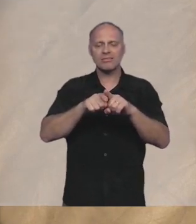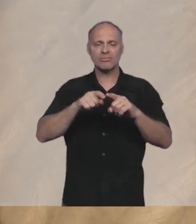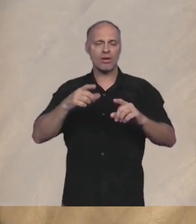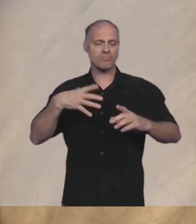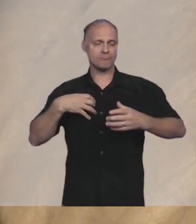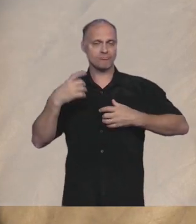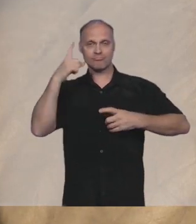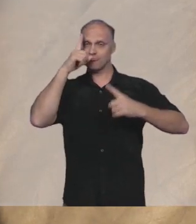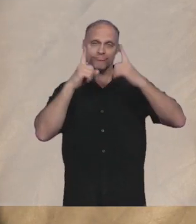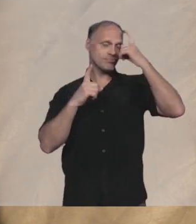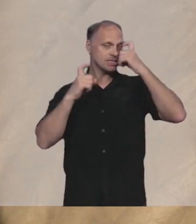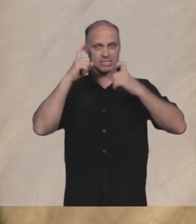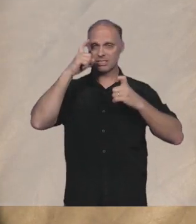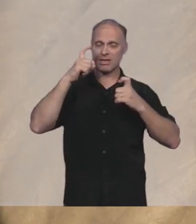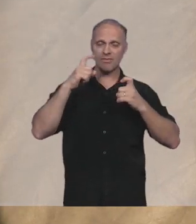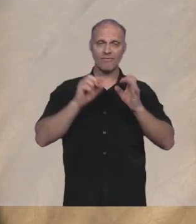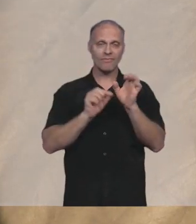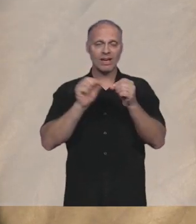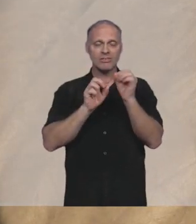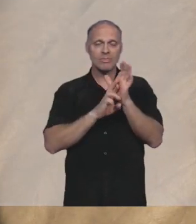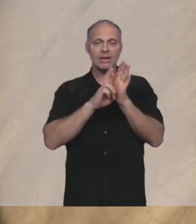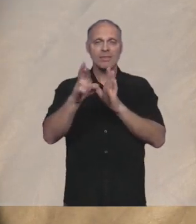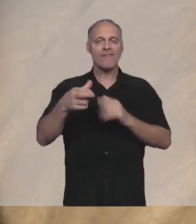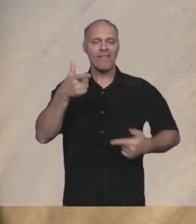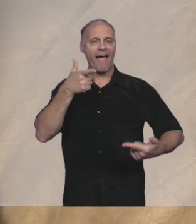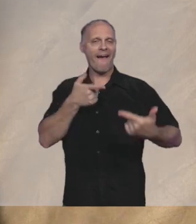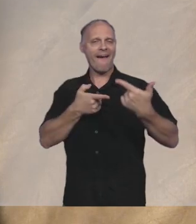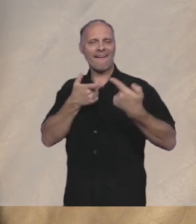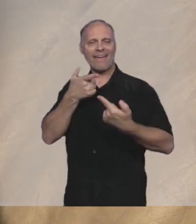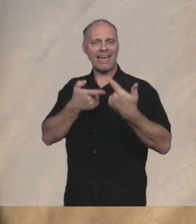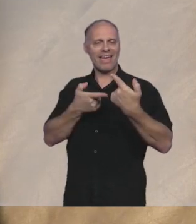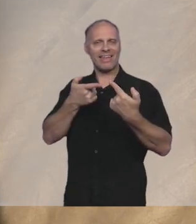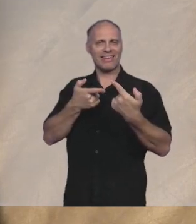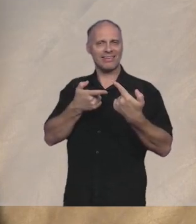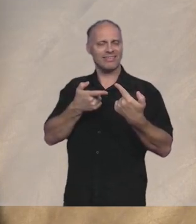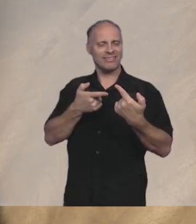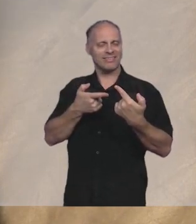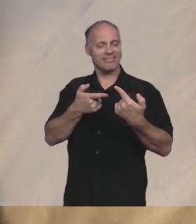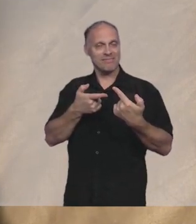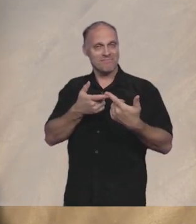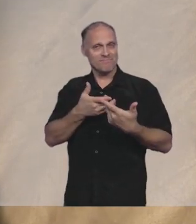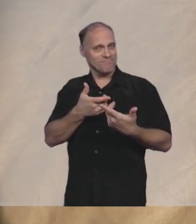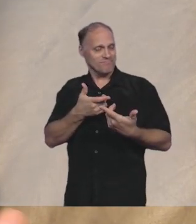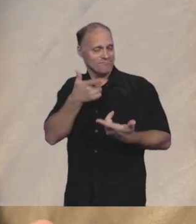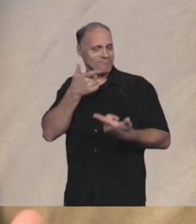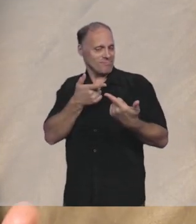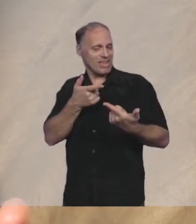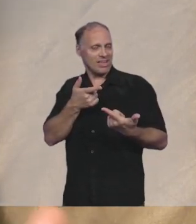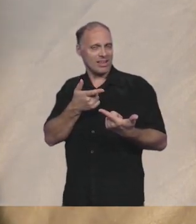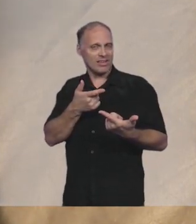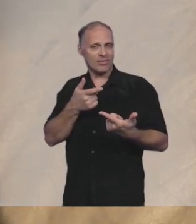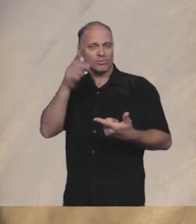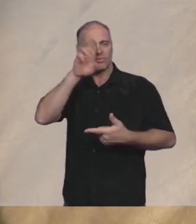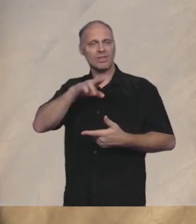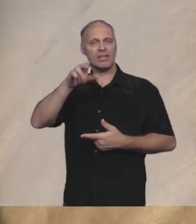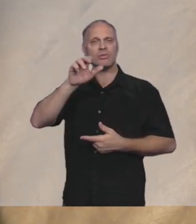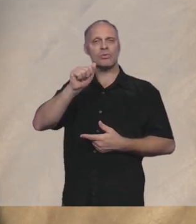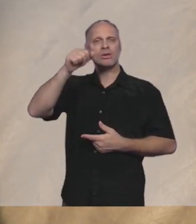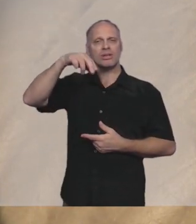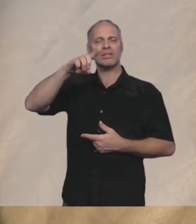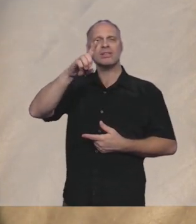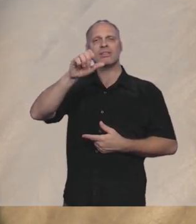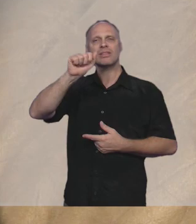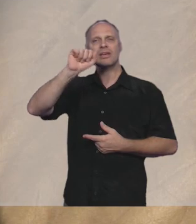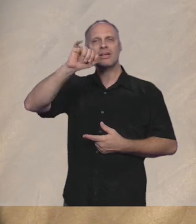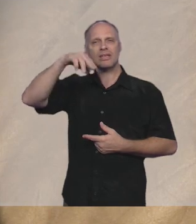bigas, né? Com andaimes com rodas. 2 bases de andaimes com rodas. E